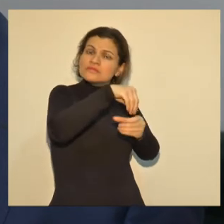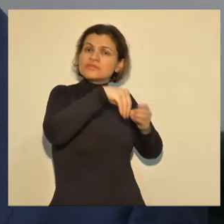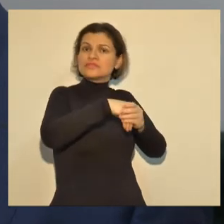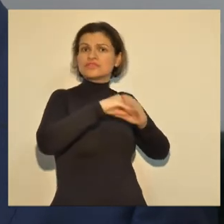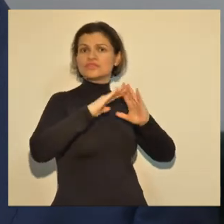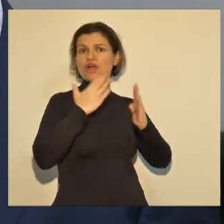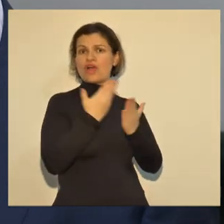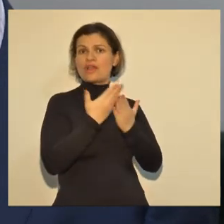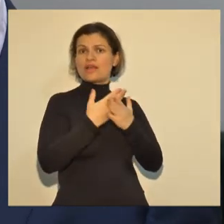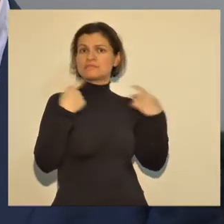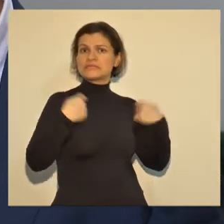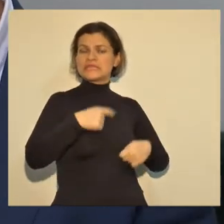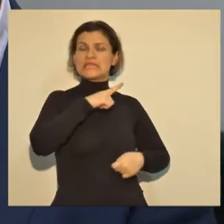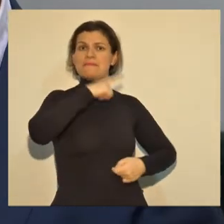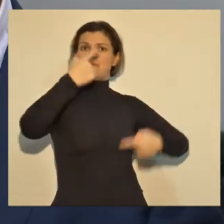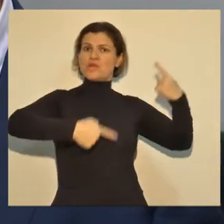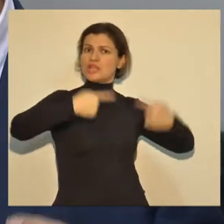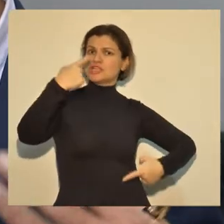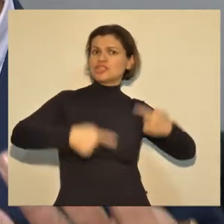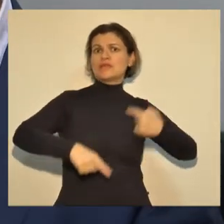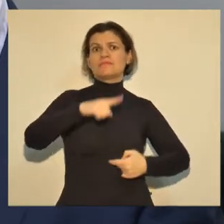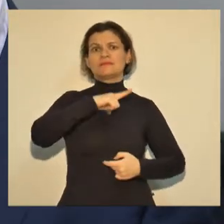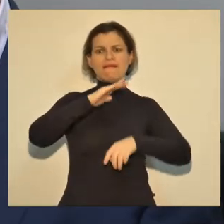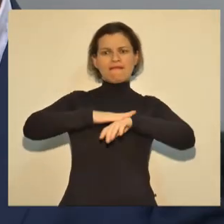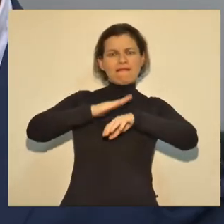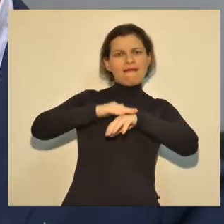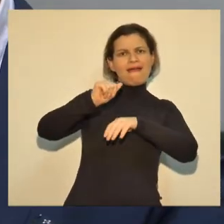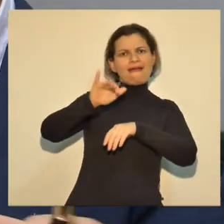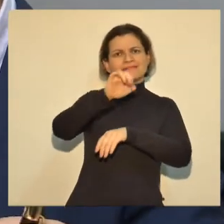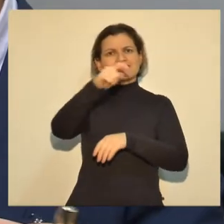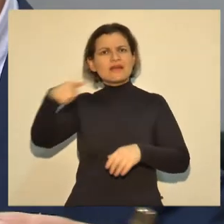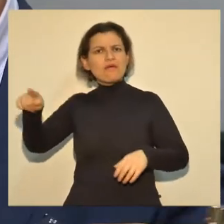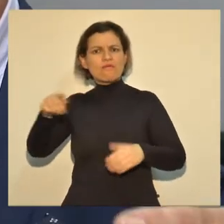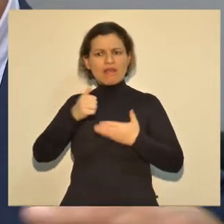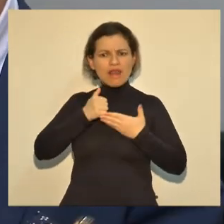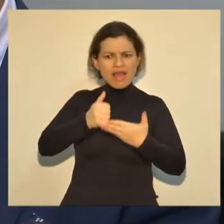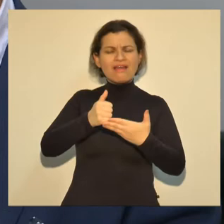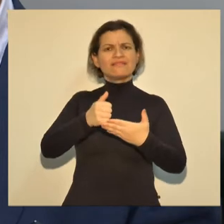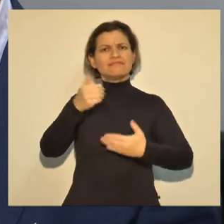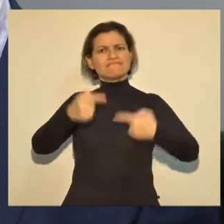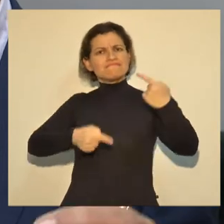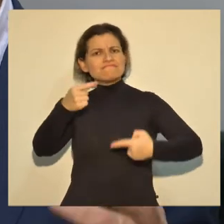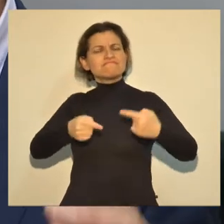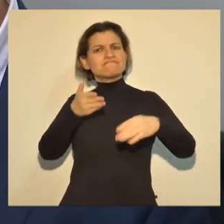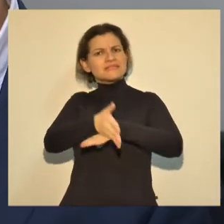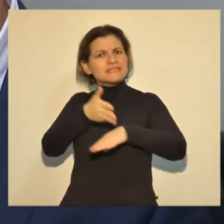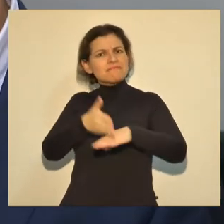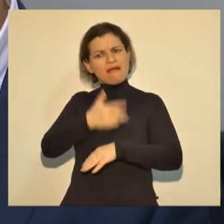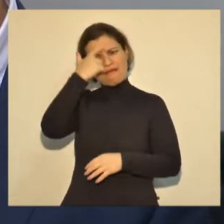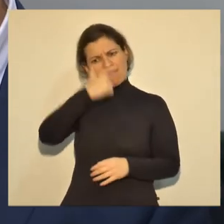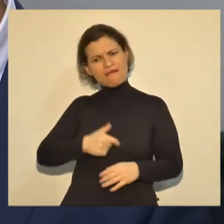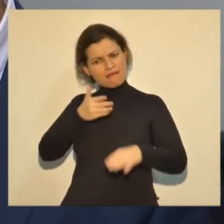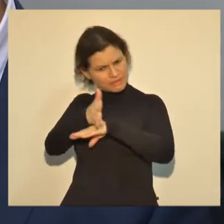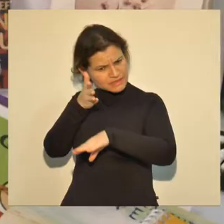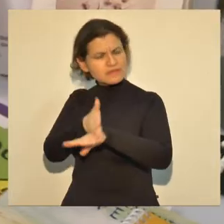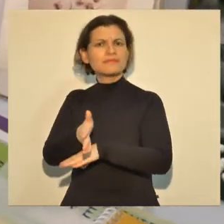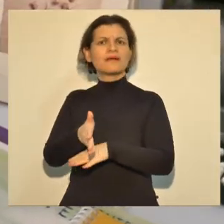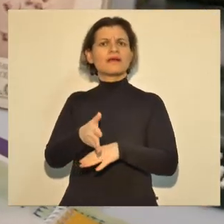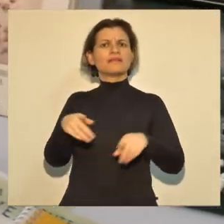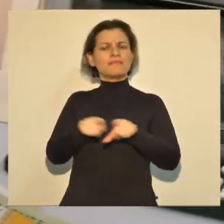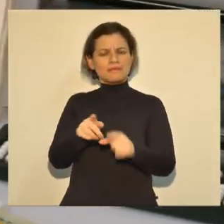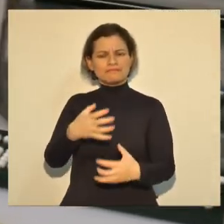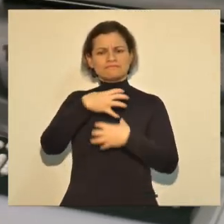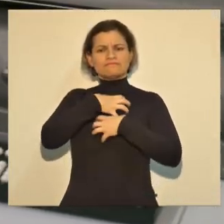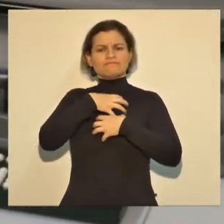escola e precisam de ter uma política, precisam de ter ações que os levem a participar e a serem participantes e